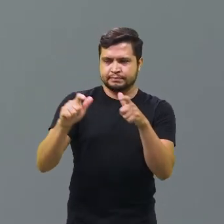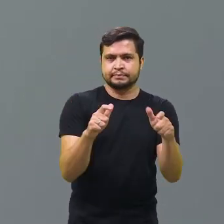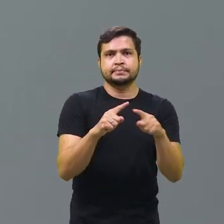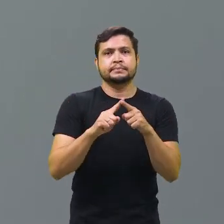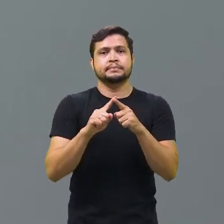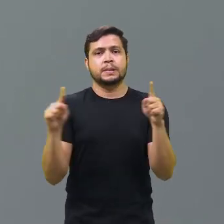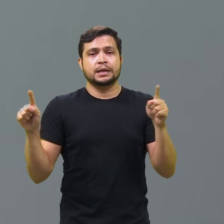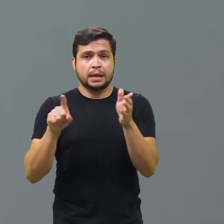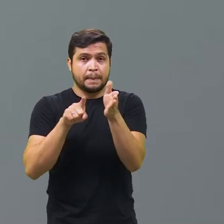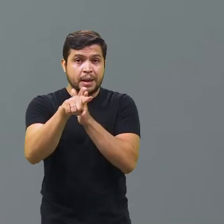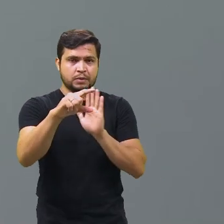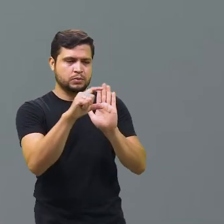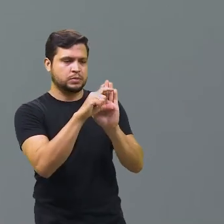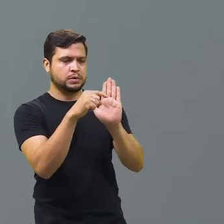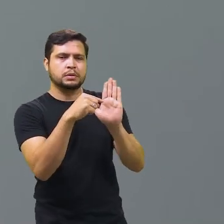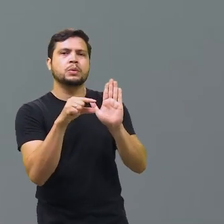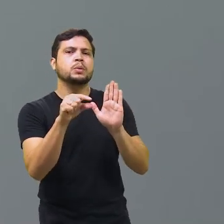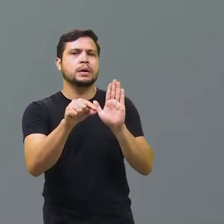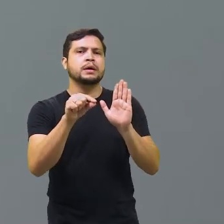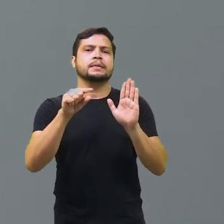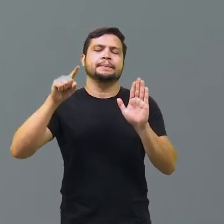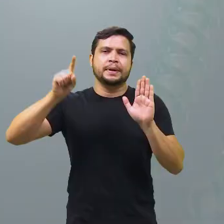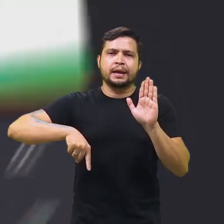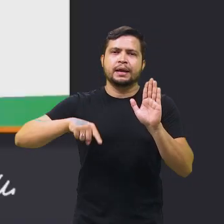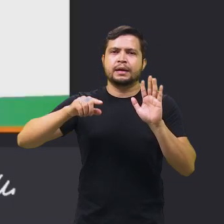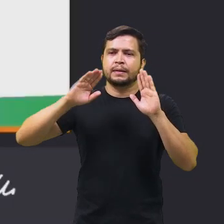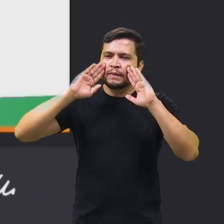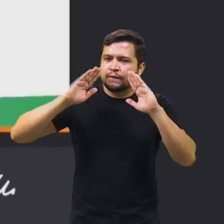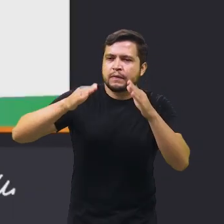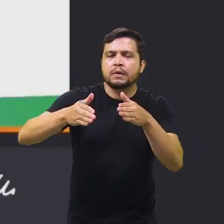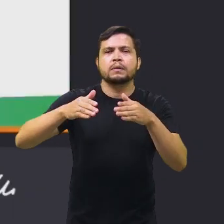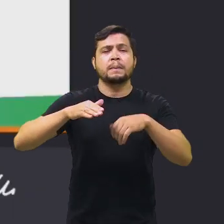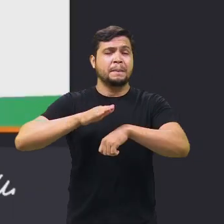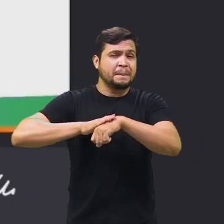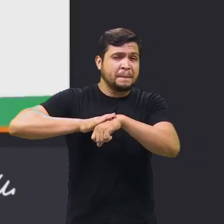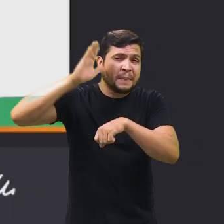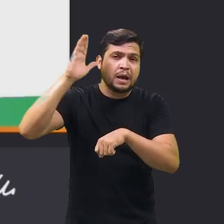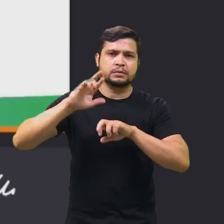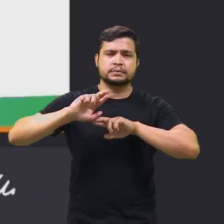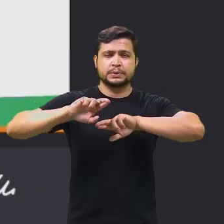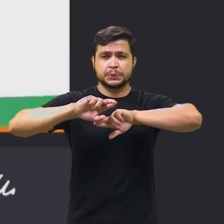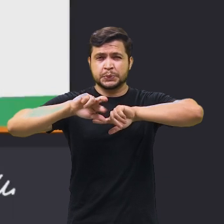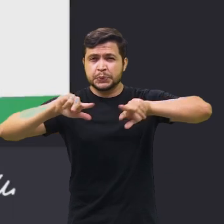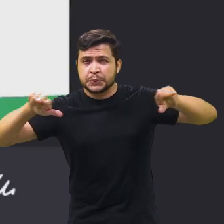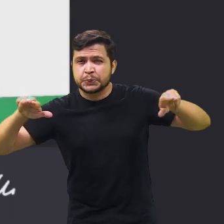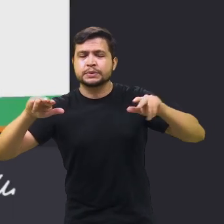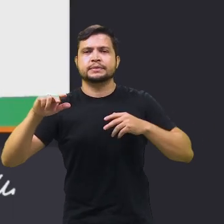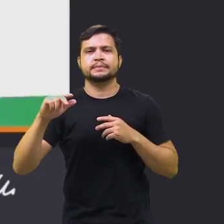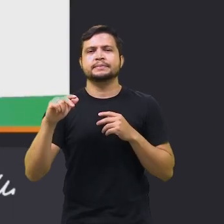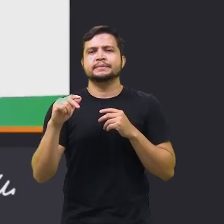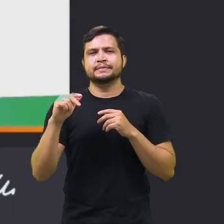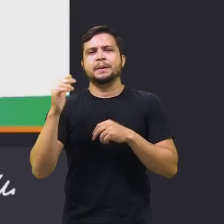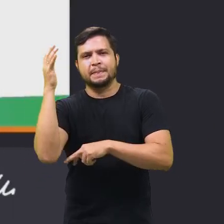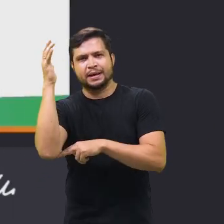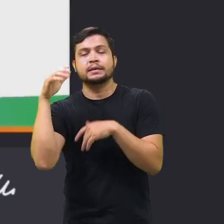Mas a questão está focada no aspecto de uma maior diversidade genética. Então a gente tem que focar. Eu tenho que ver qual